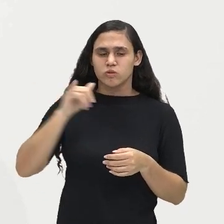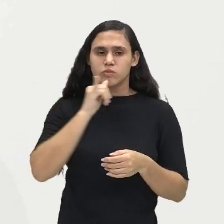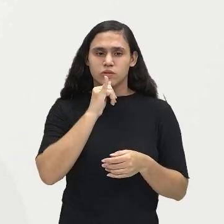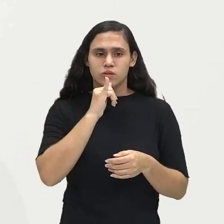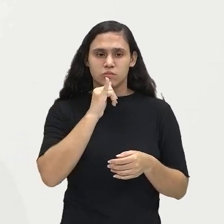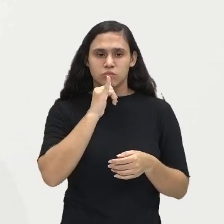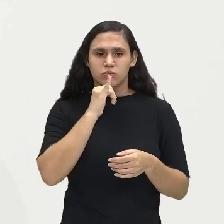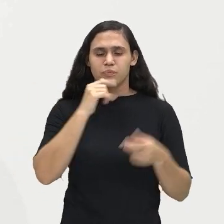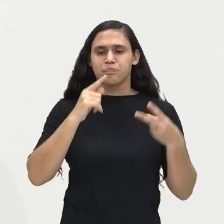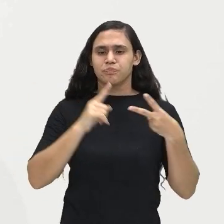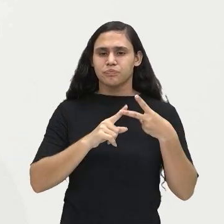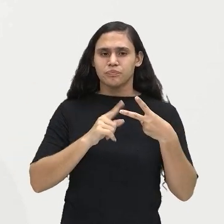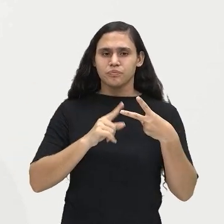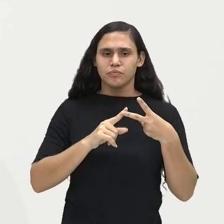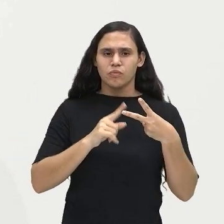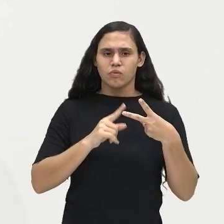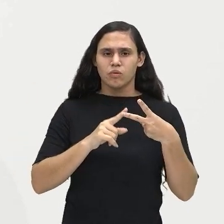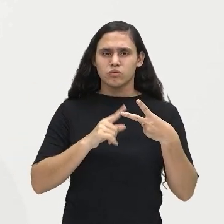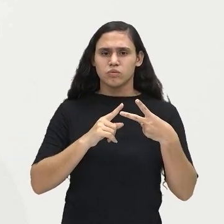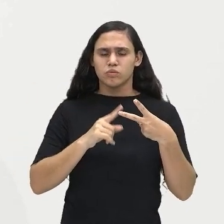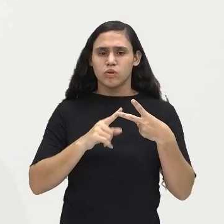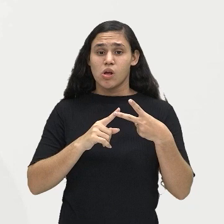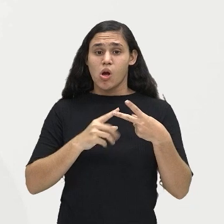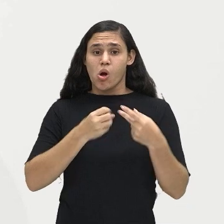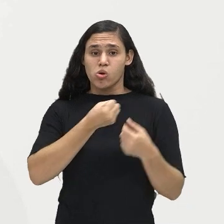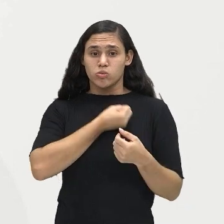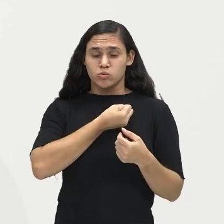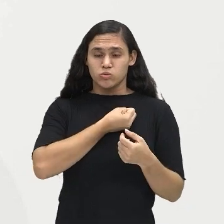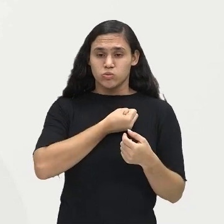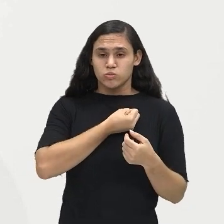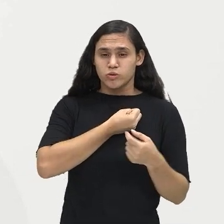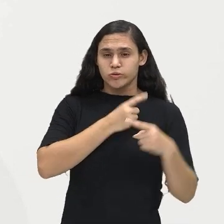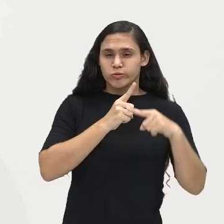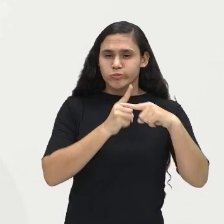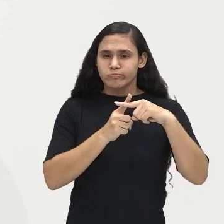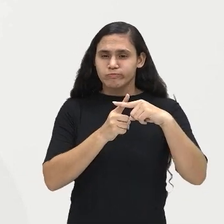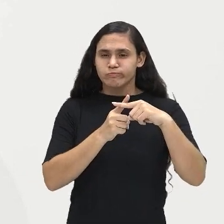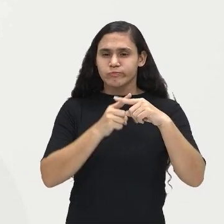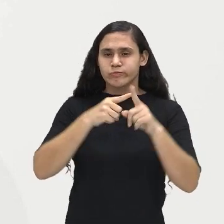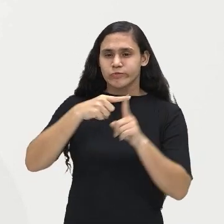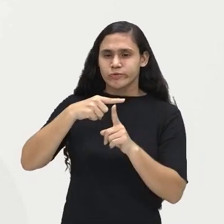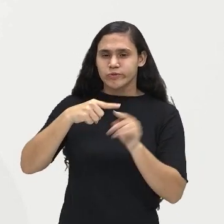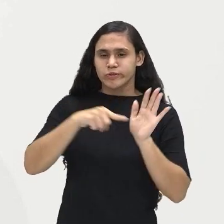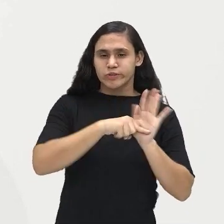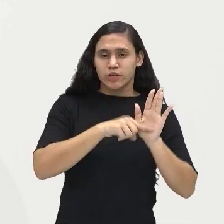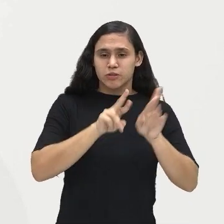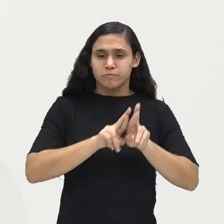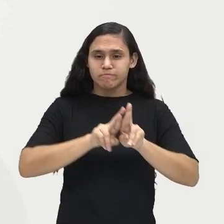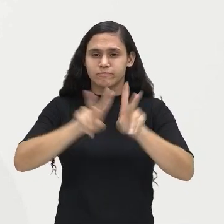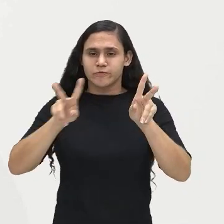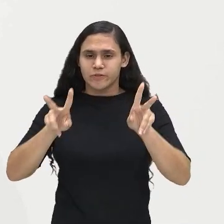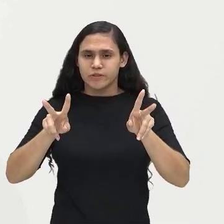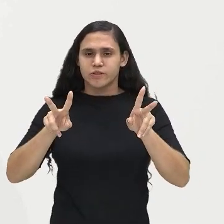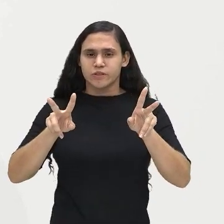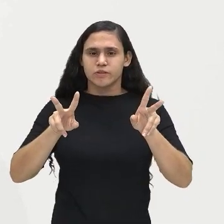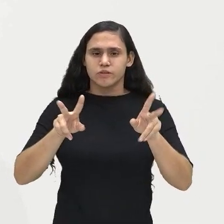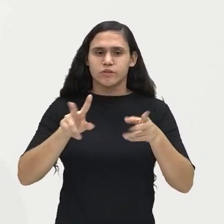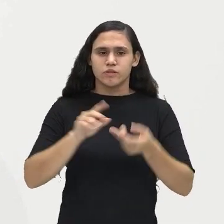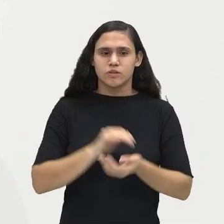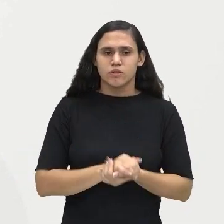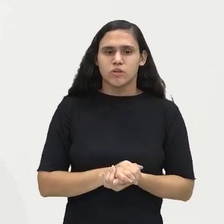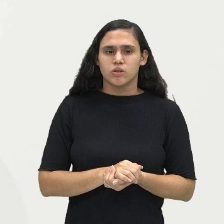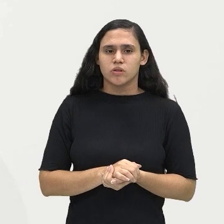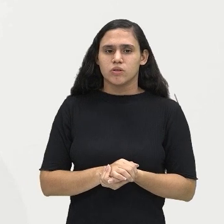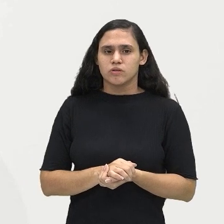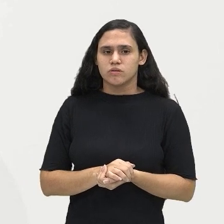caso. Número com sinal diferente, atenção, as parcelas, né, é tipo isso, as parcelas terão sinal